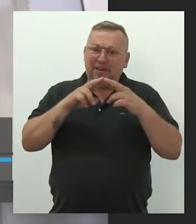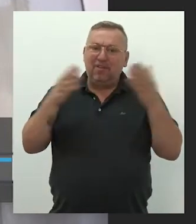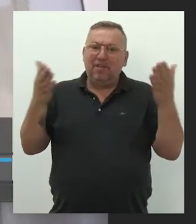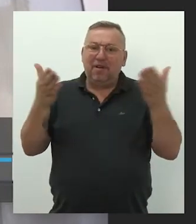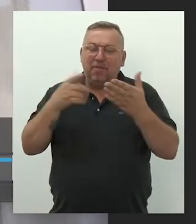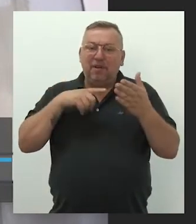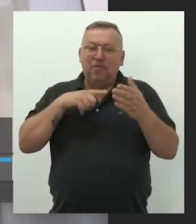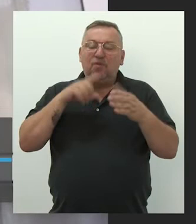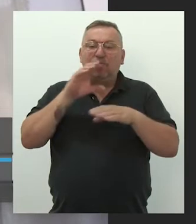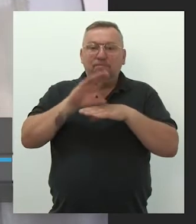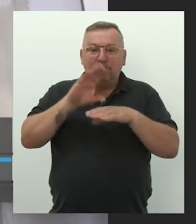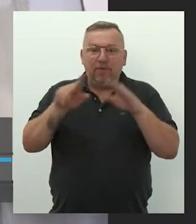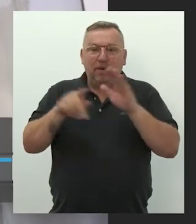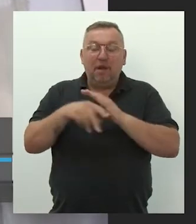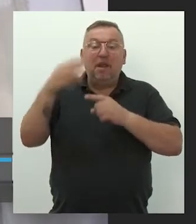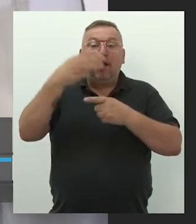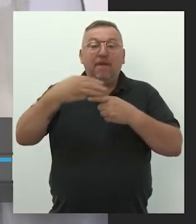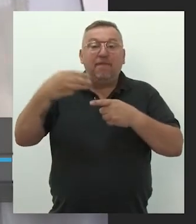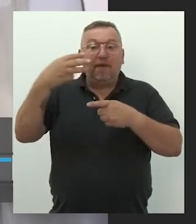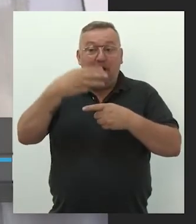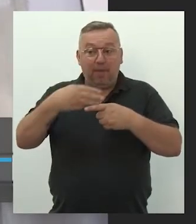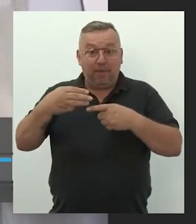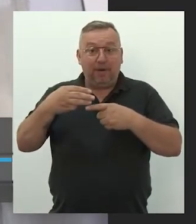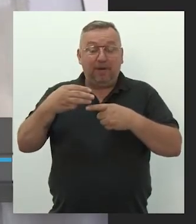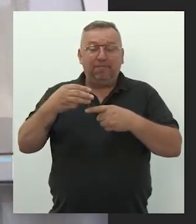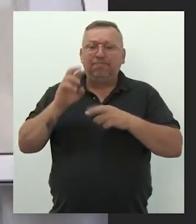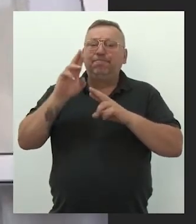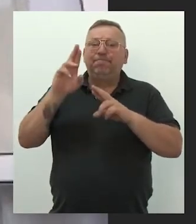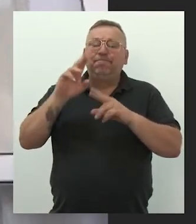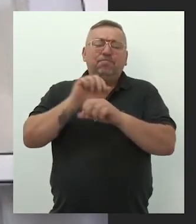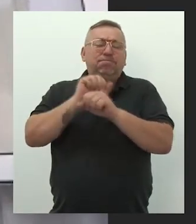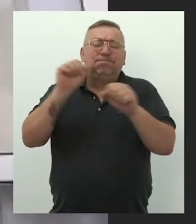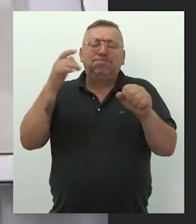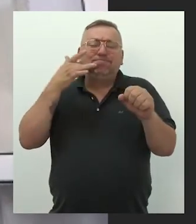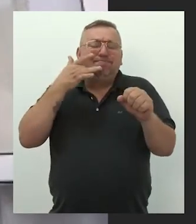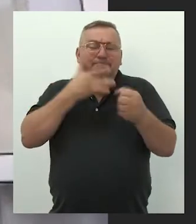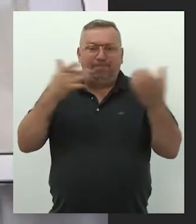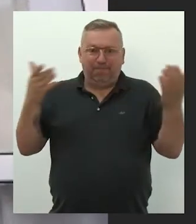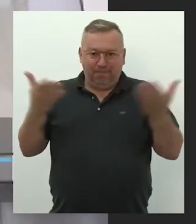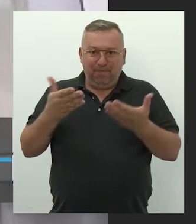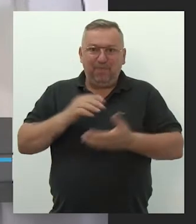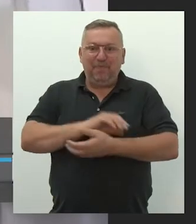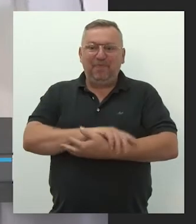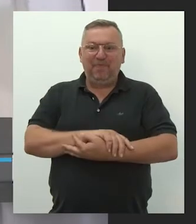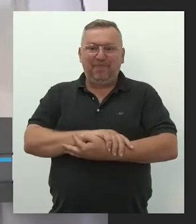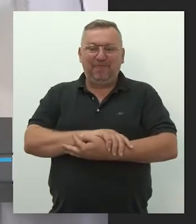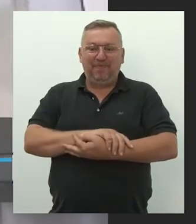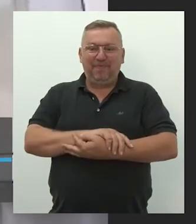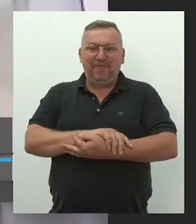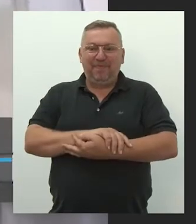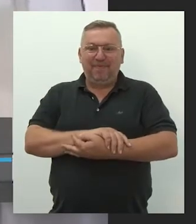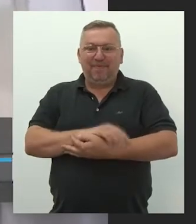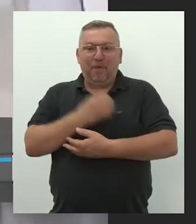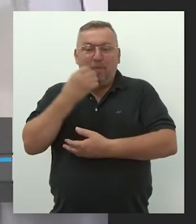como formadora EFAP. Espero que a gente tenha uma manhã muito produtiva hoje. Bom